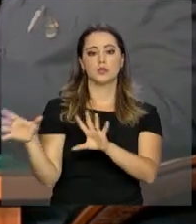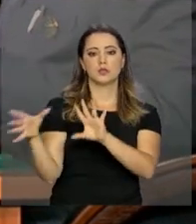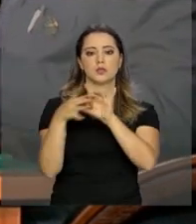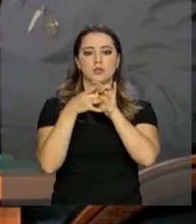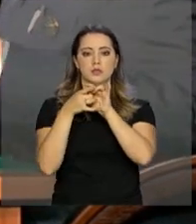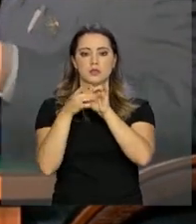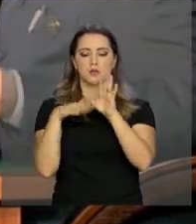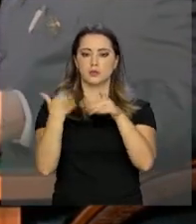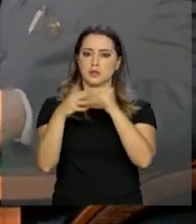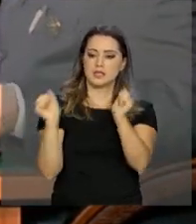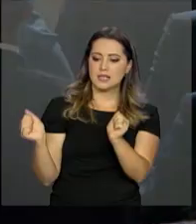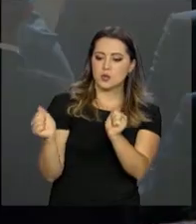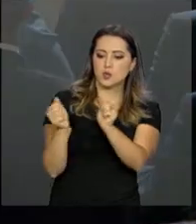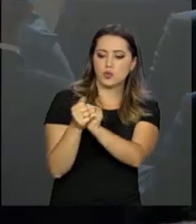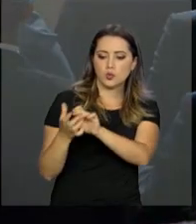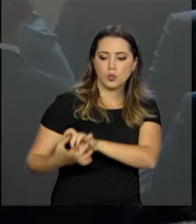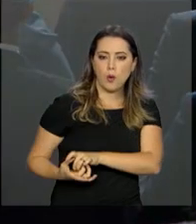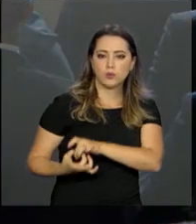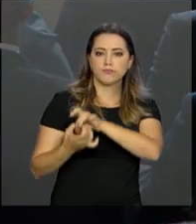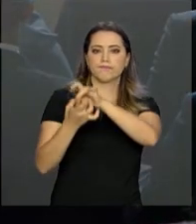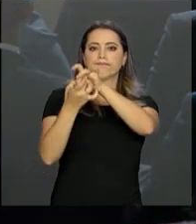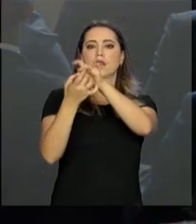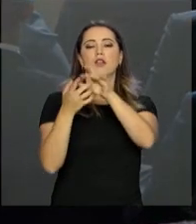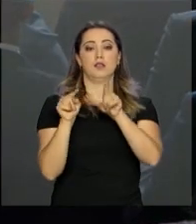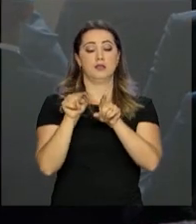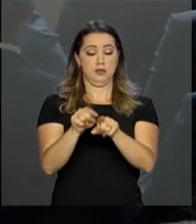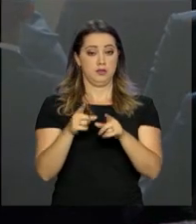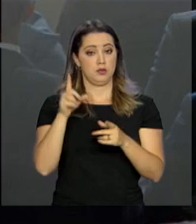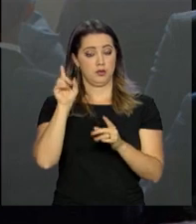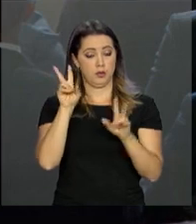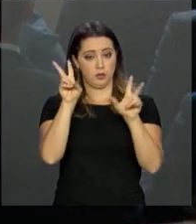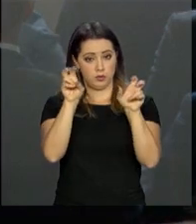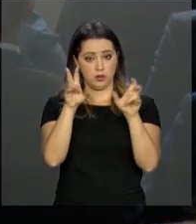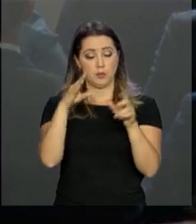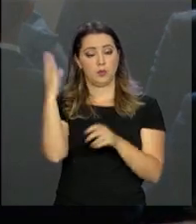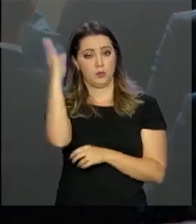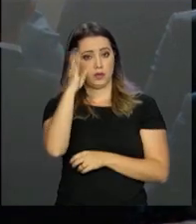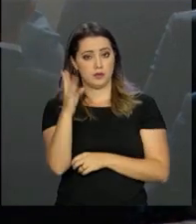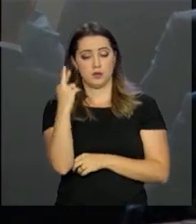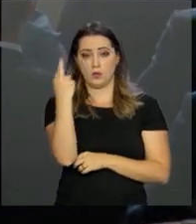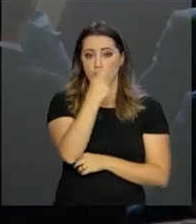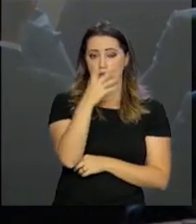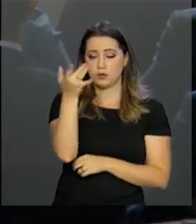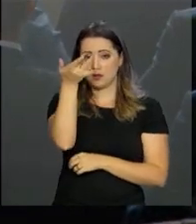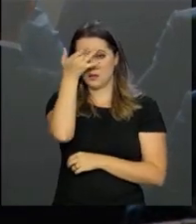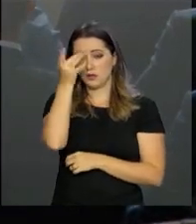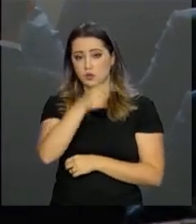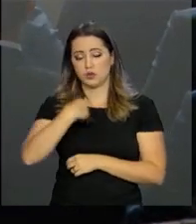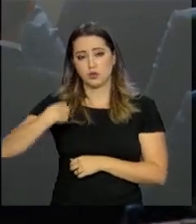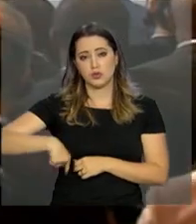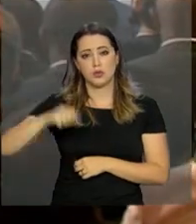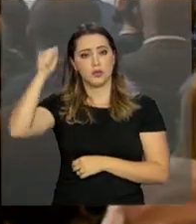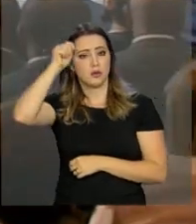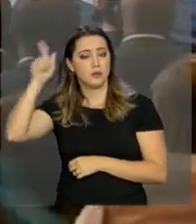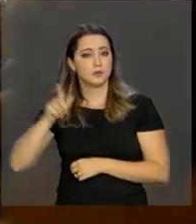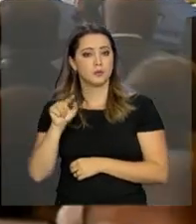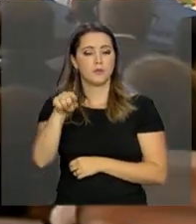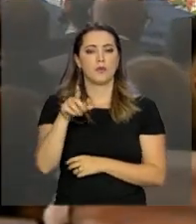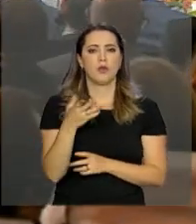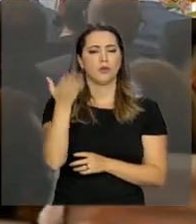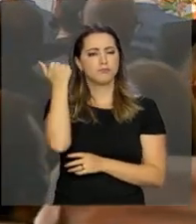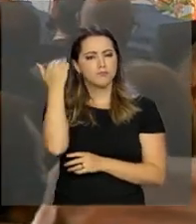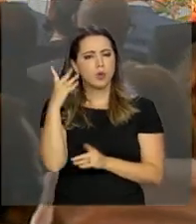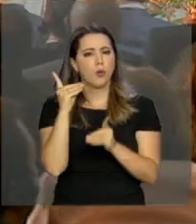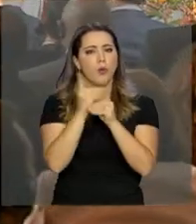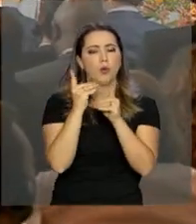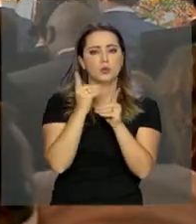unem para crescer juntos e esse é o conceito do grupo formado por brasil rússia índia china e áfrica do sul no último dia